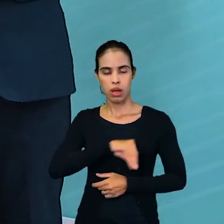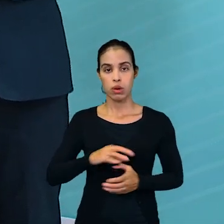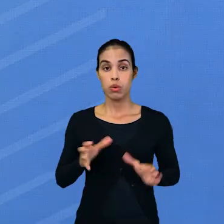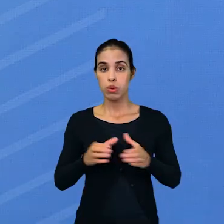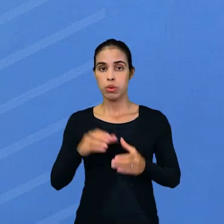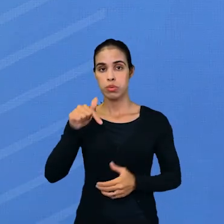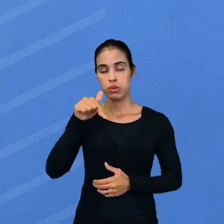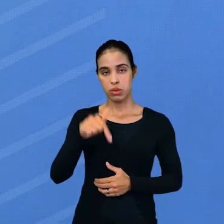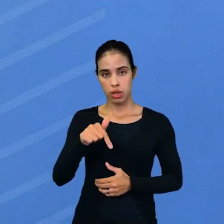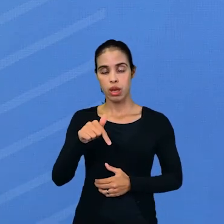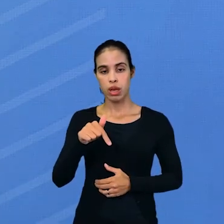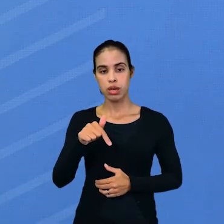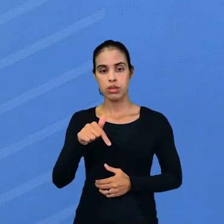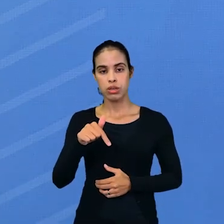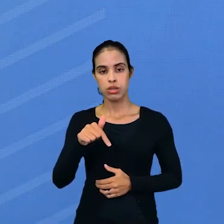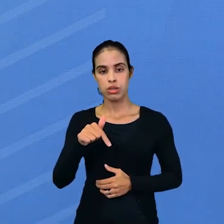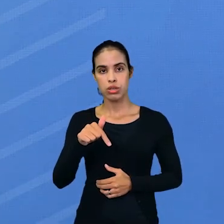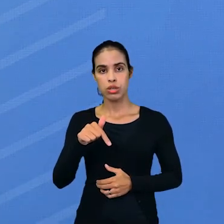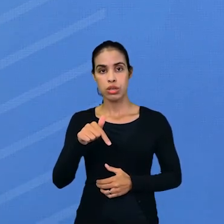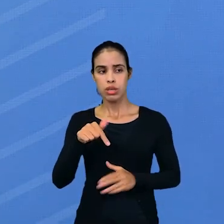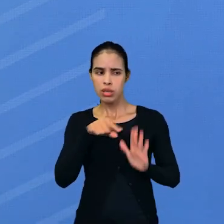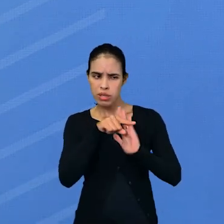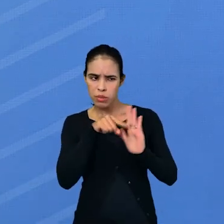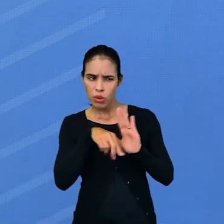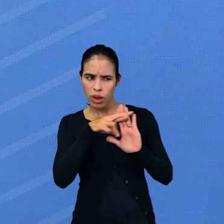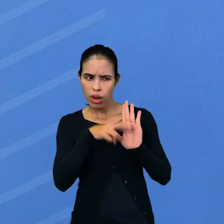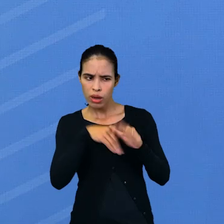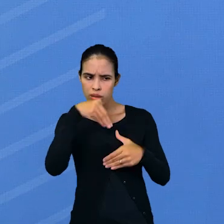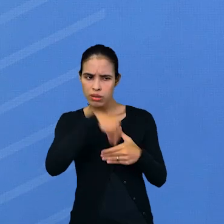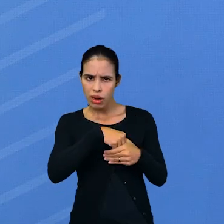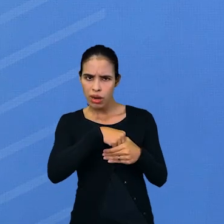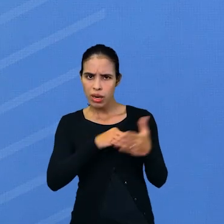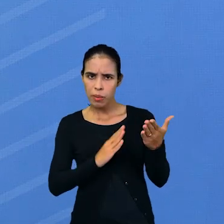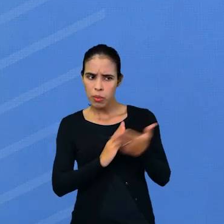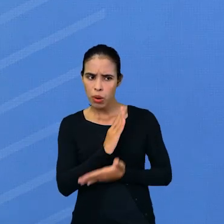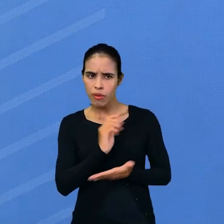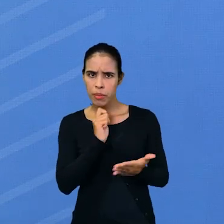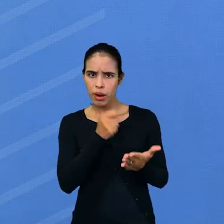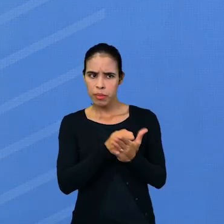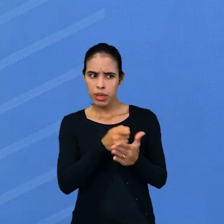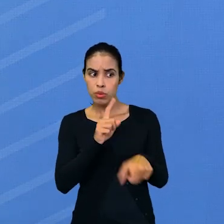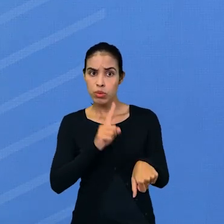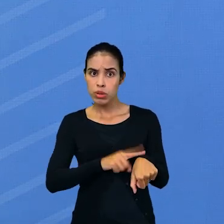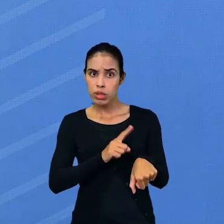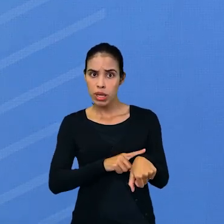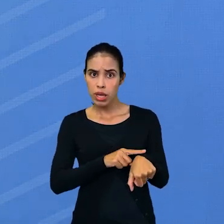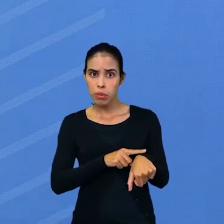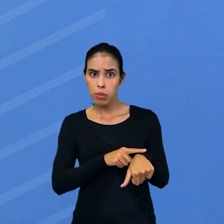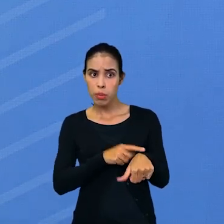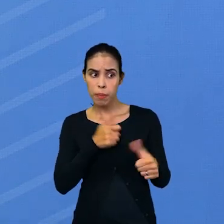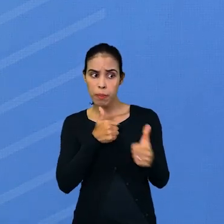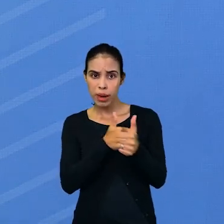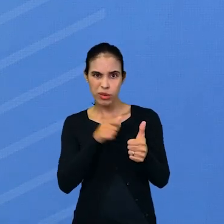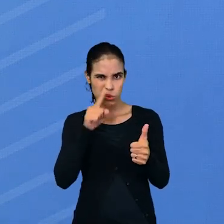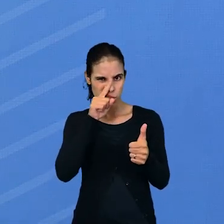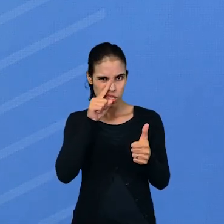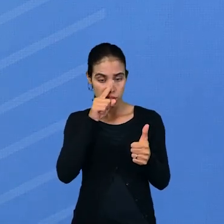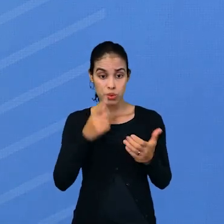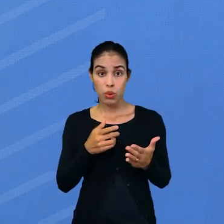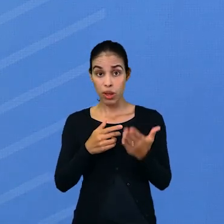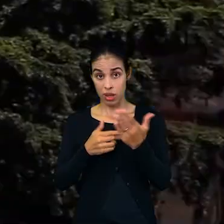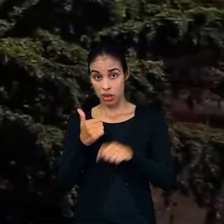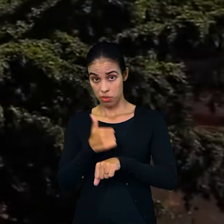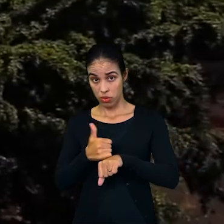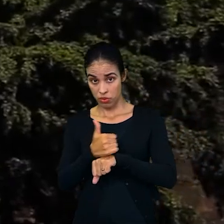do salário. A 7ª turma considerou inválida a norma coletiva que permitia o pagamento em função do tempo de exposição ao